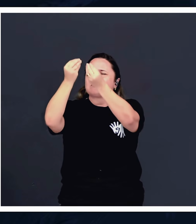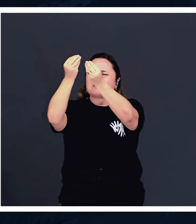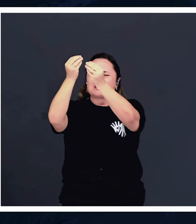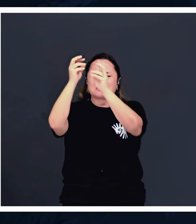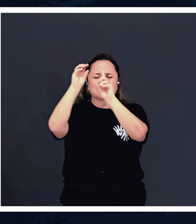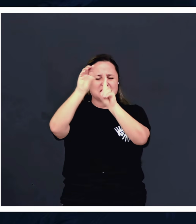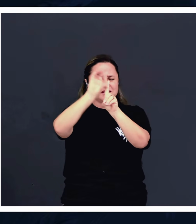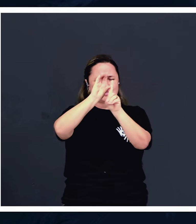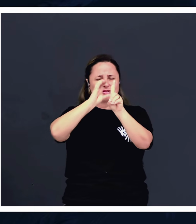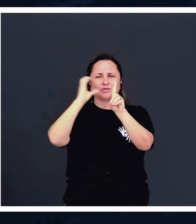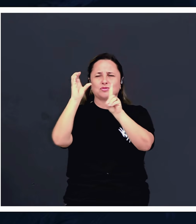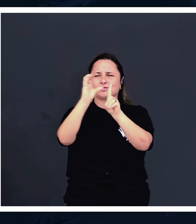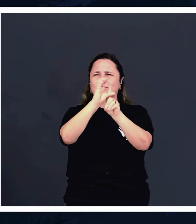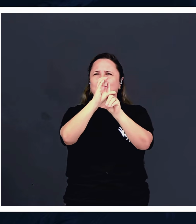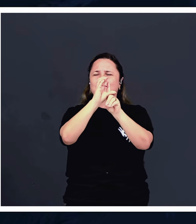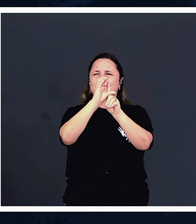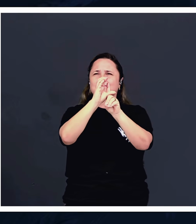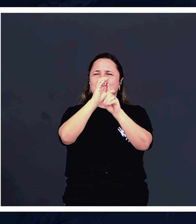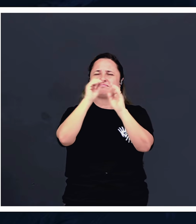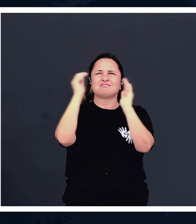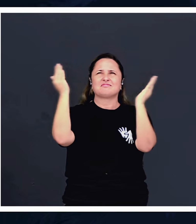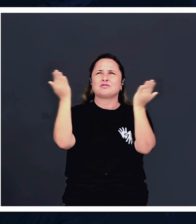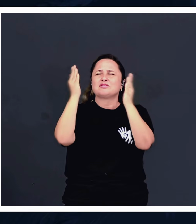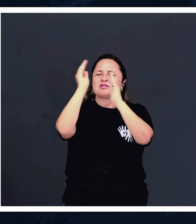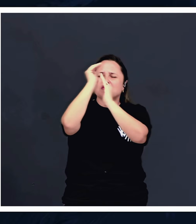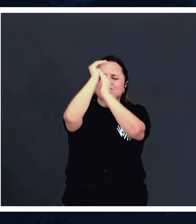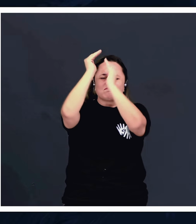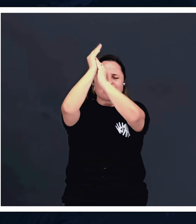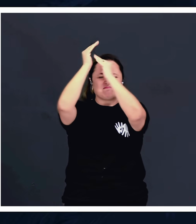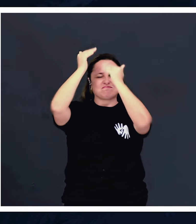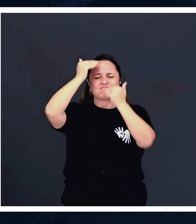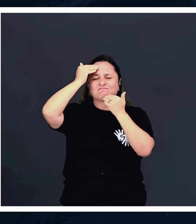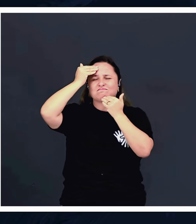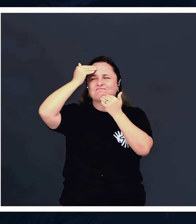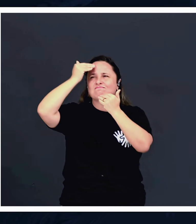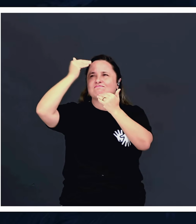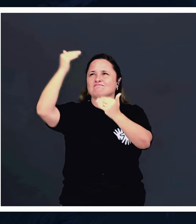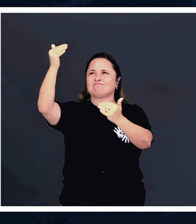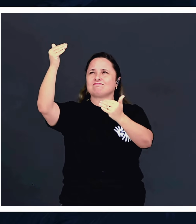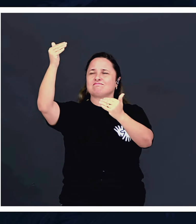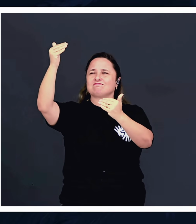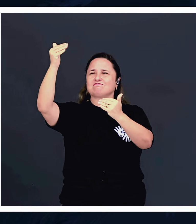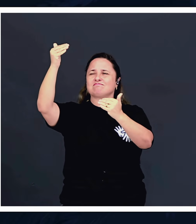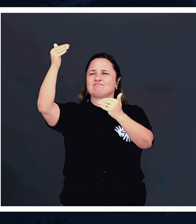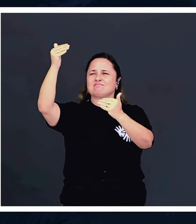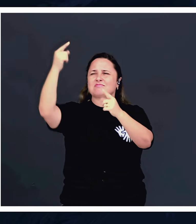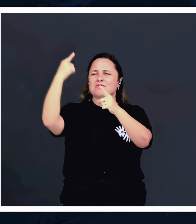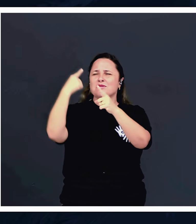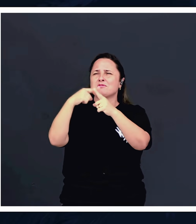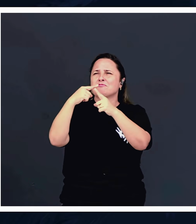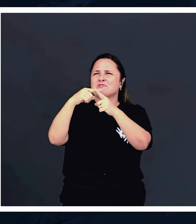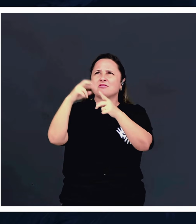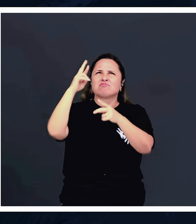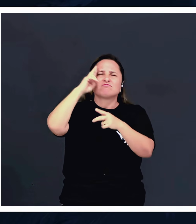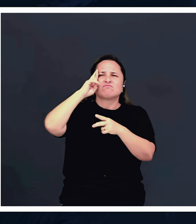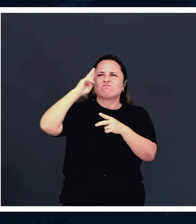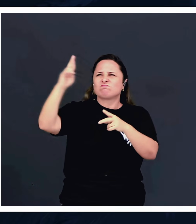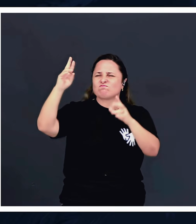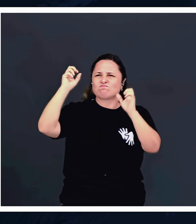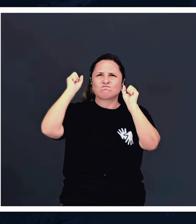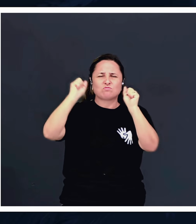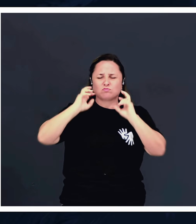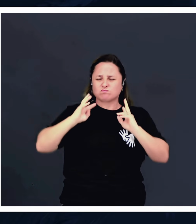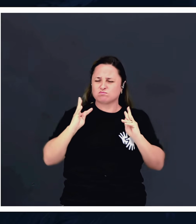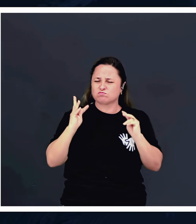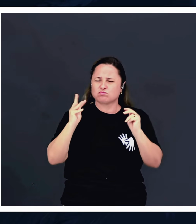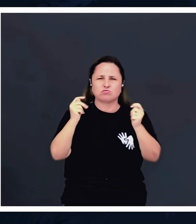mãos. Deus, nós te louvamos, nós te agradecemos, porque o Senhor é um Deus que pode todas as